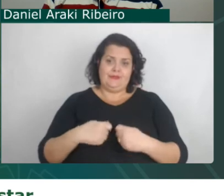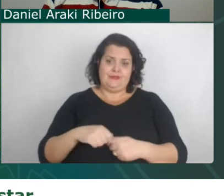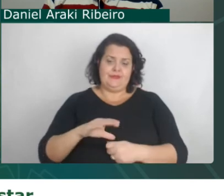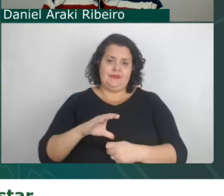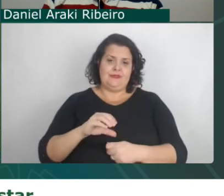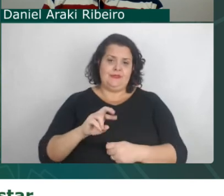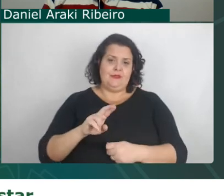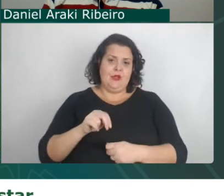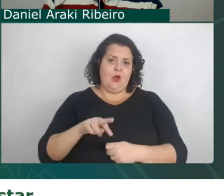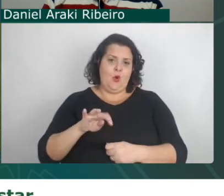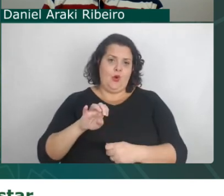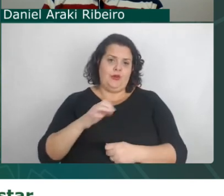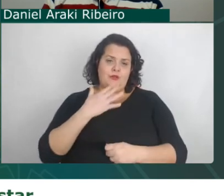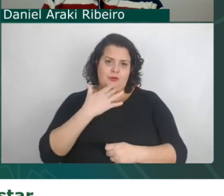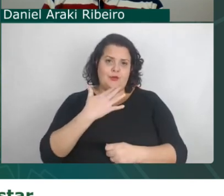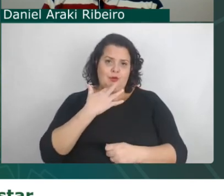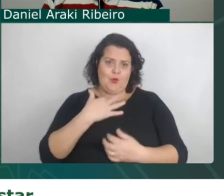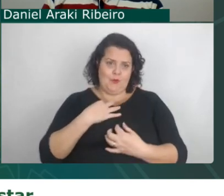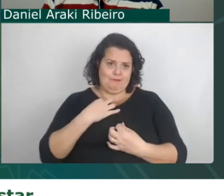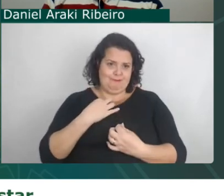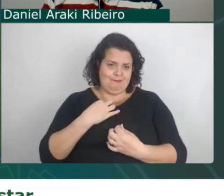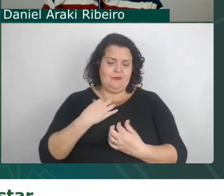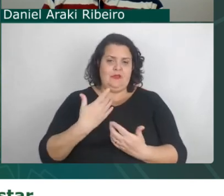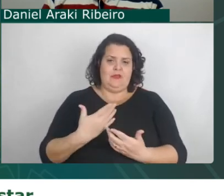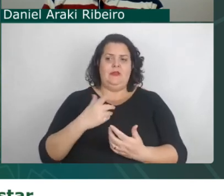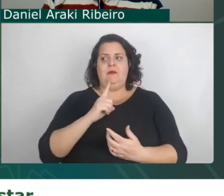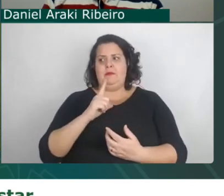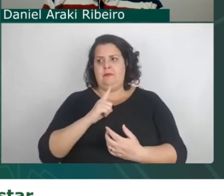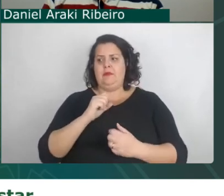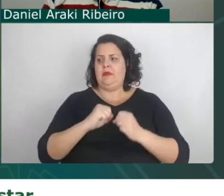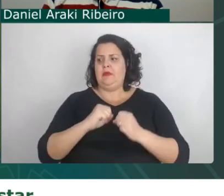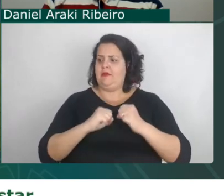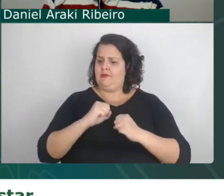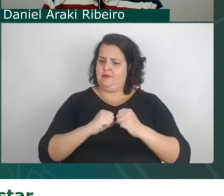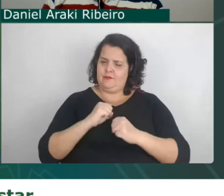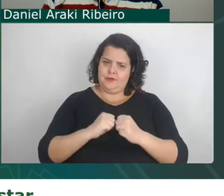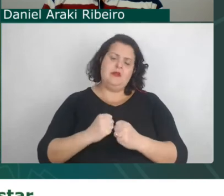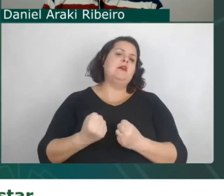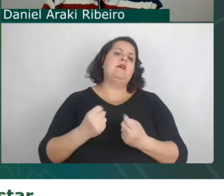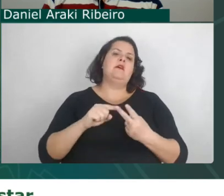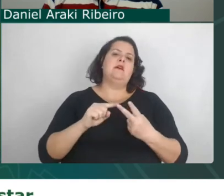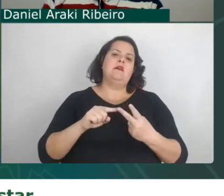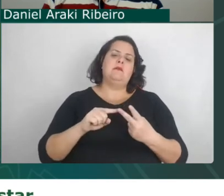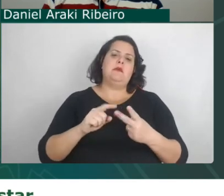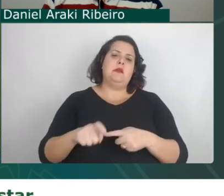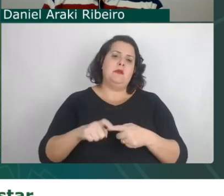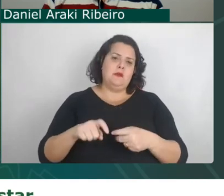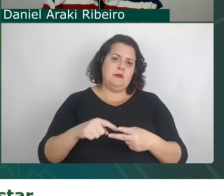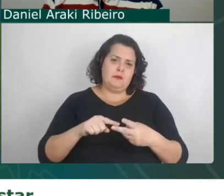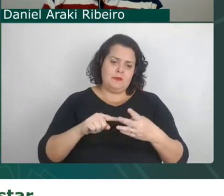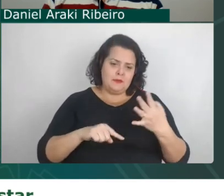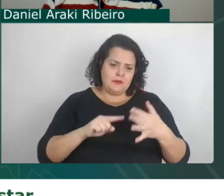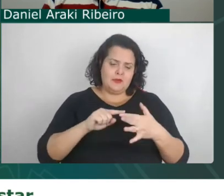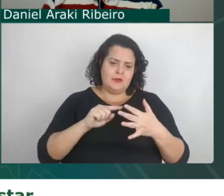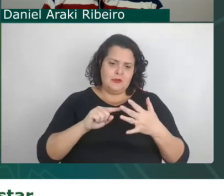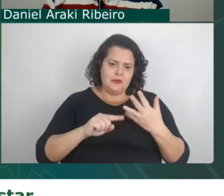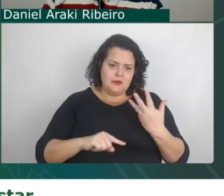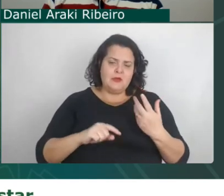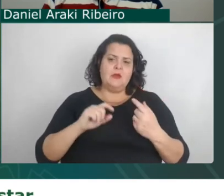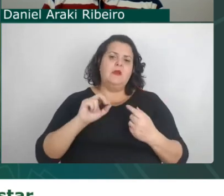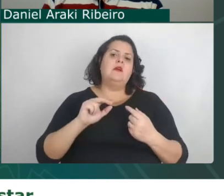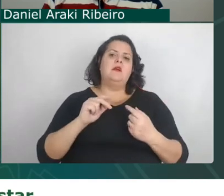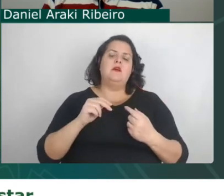Tanto na indústria verde como o praguicida nas lavouras, porque senão não se produz alimento em quantidade